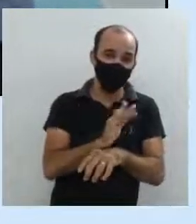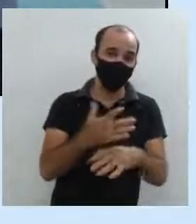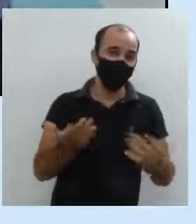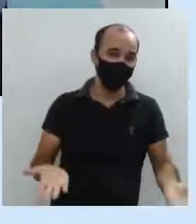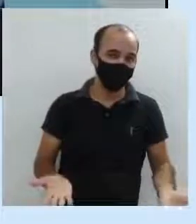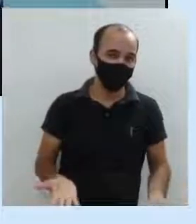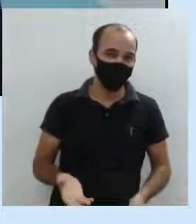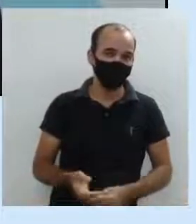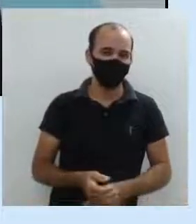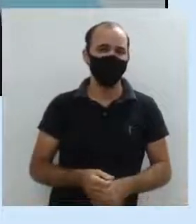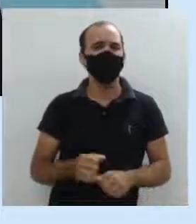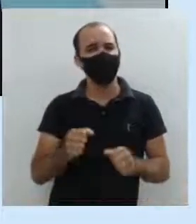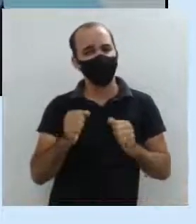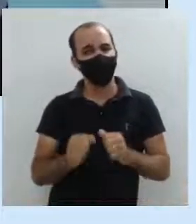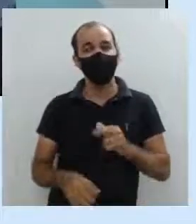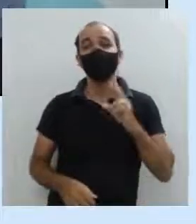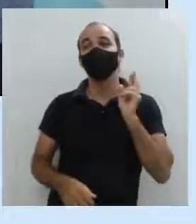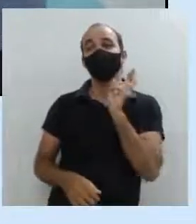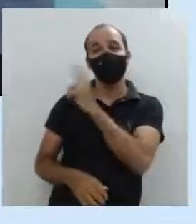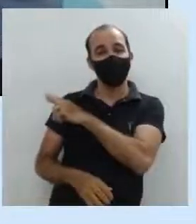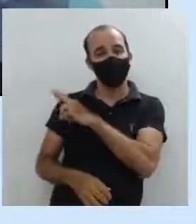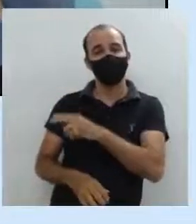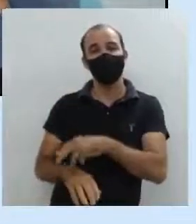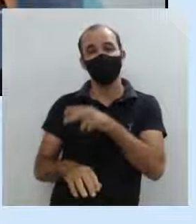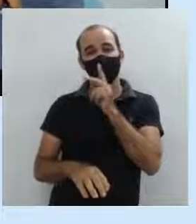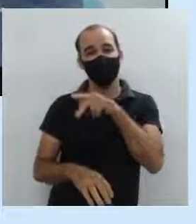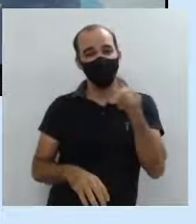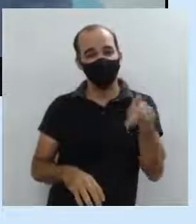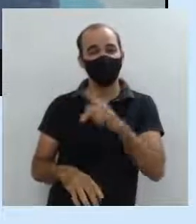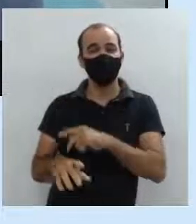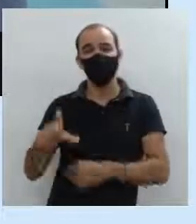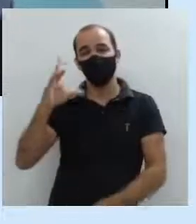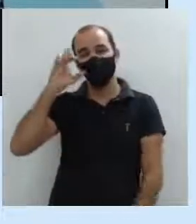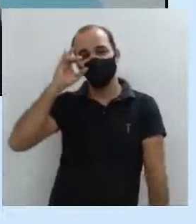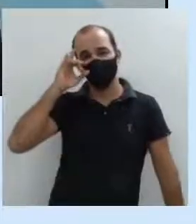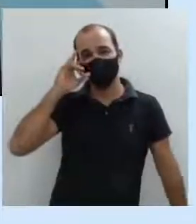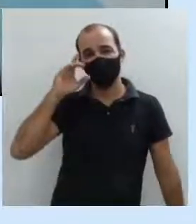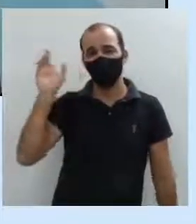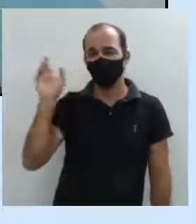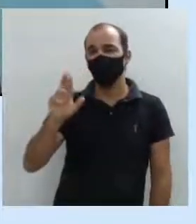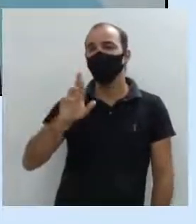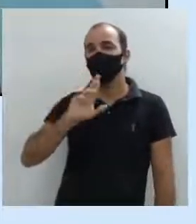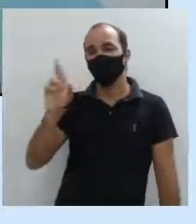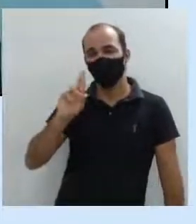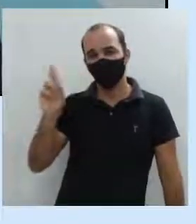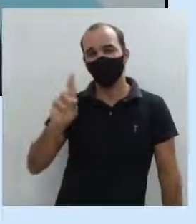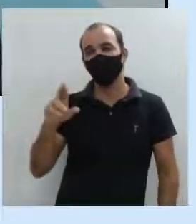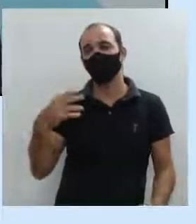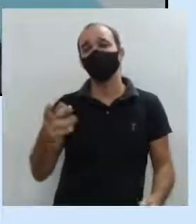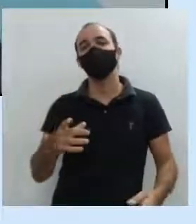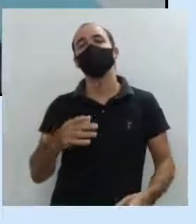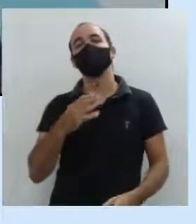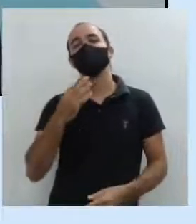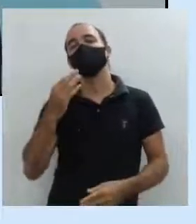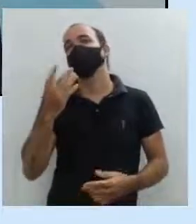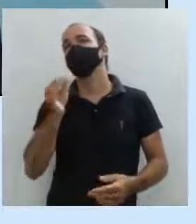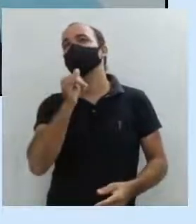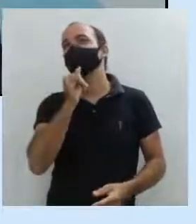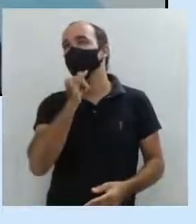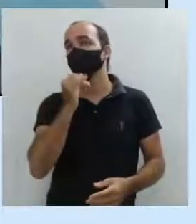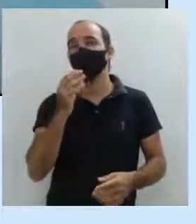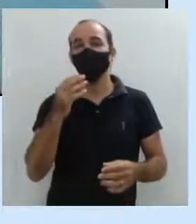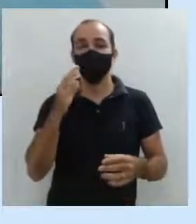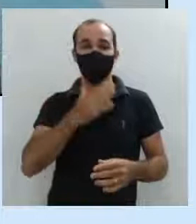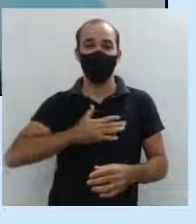@Marconi1977 e vai dizer para mim qual o seu programa de TV favorito e por que esse programa é o seu